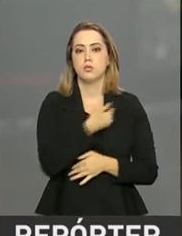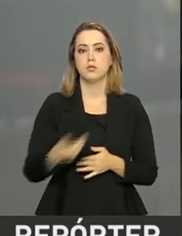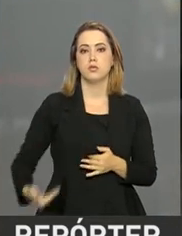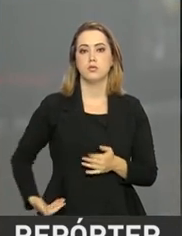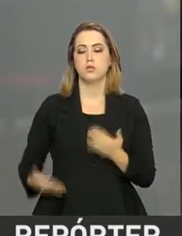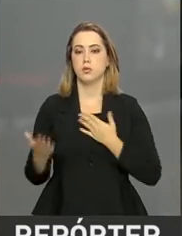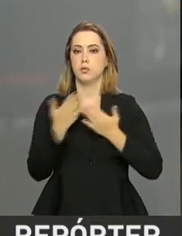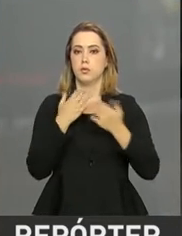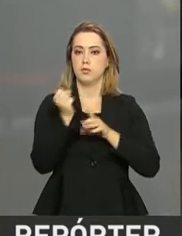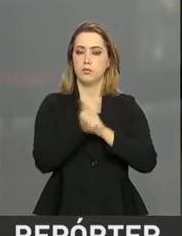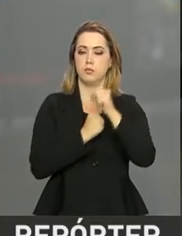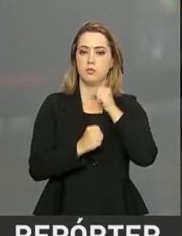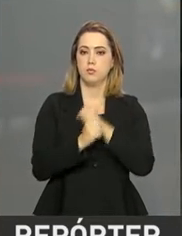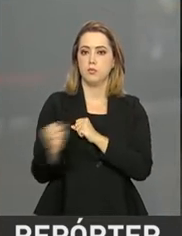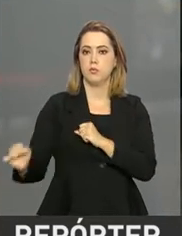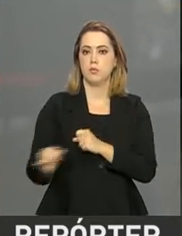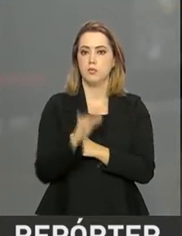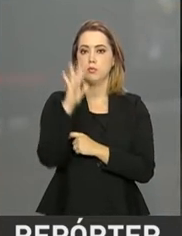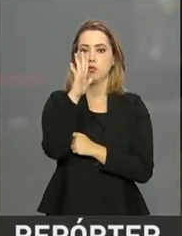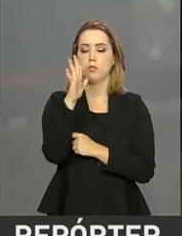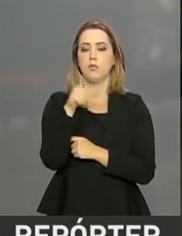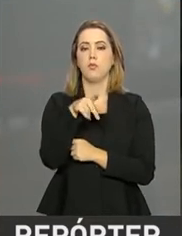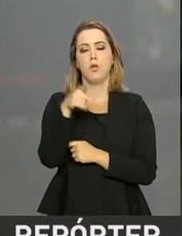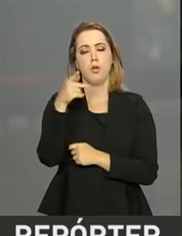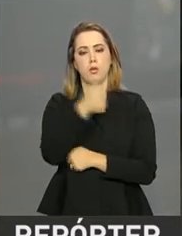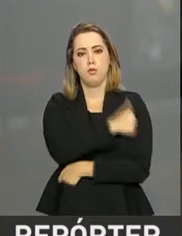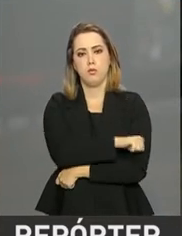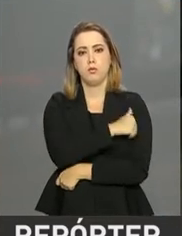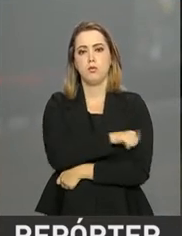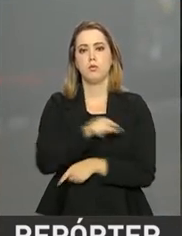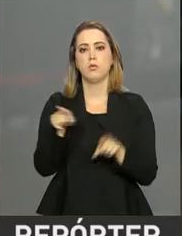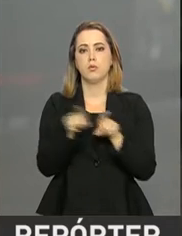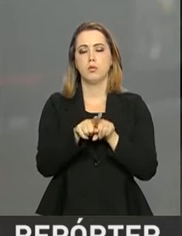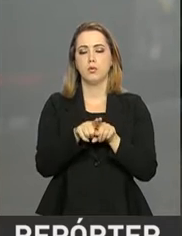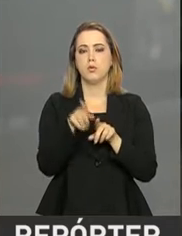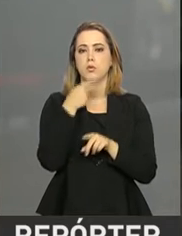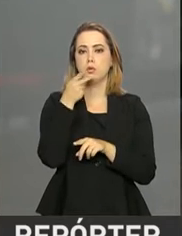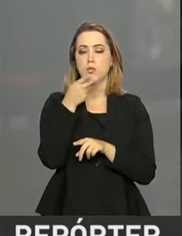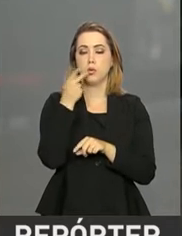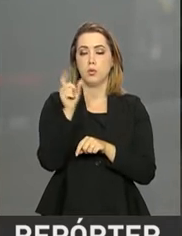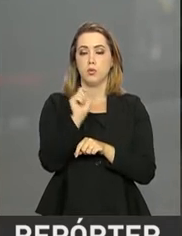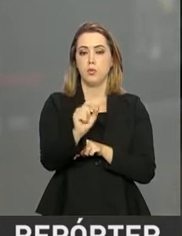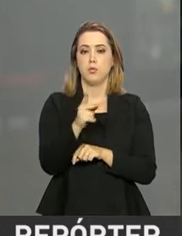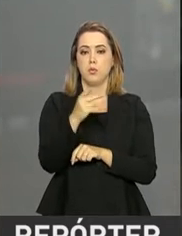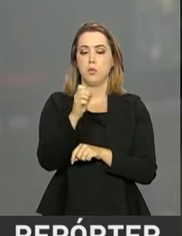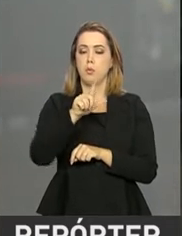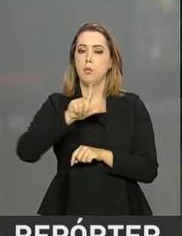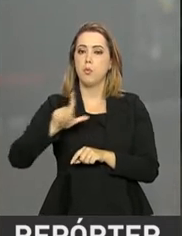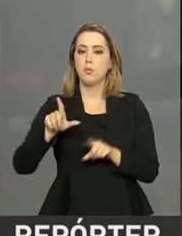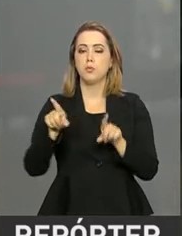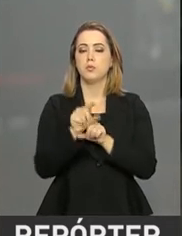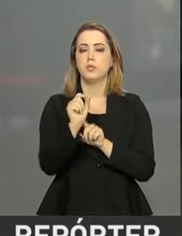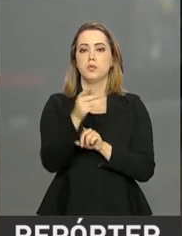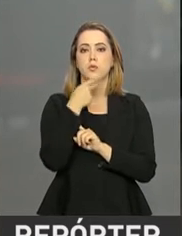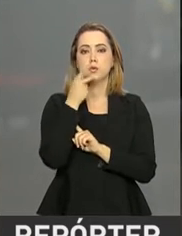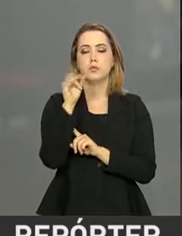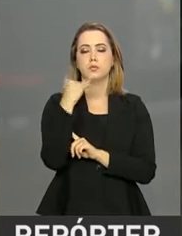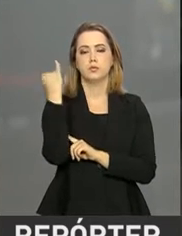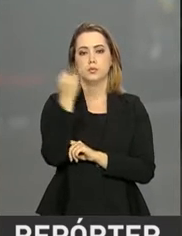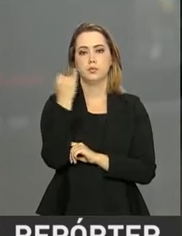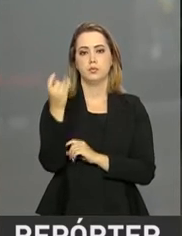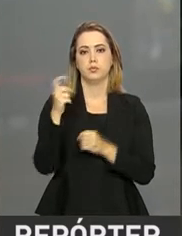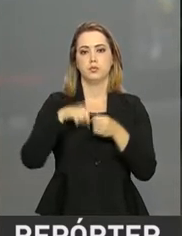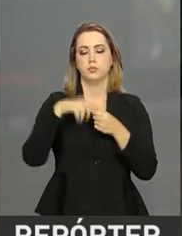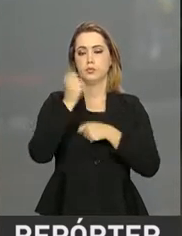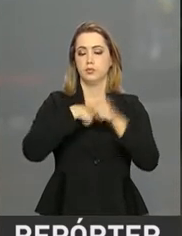anterior no rio de janeiro o presidente michel temer também comentou sobre a pec para ele a medida é fundamental para o brasil voltar a